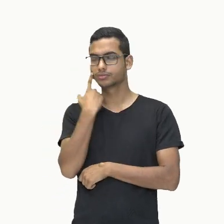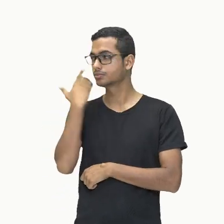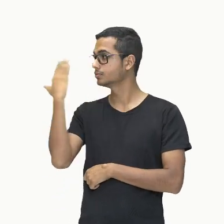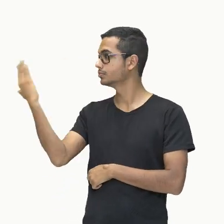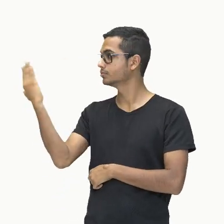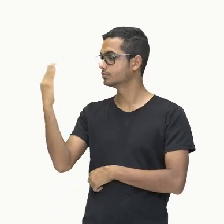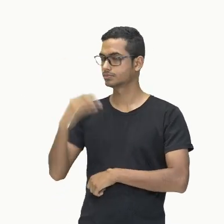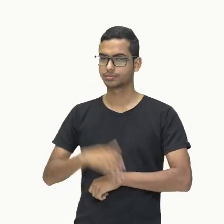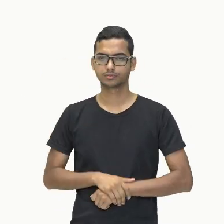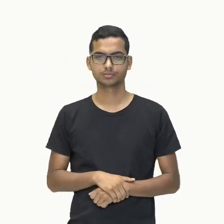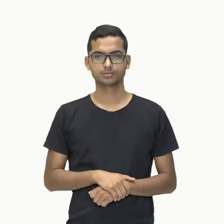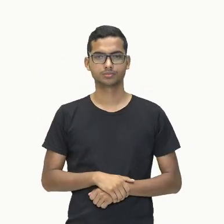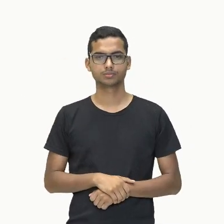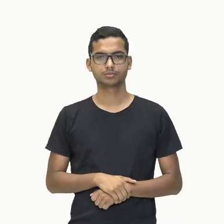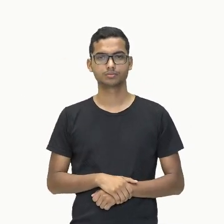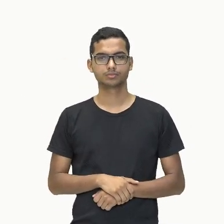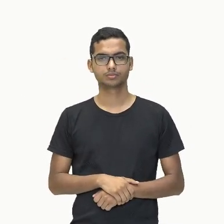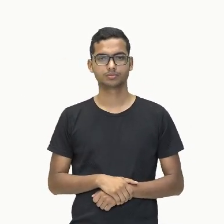No ponto 5.